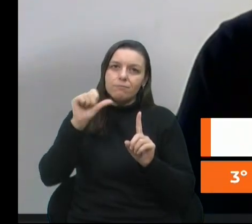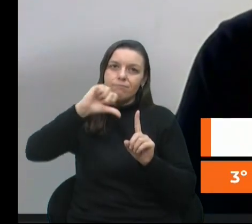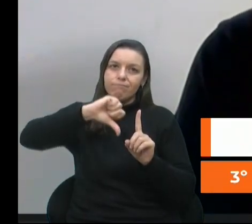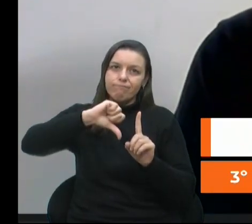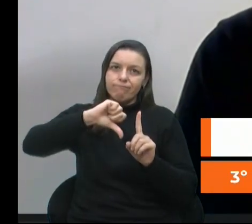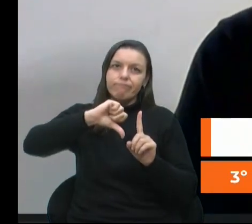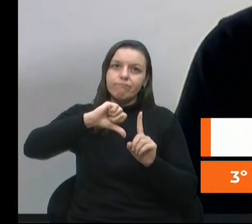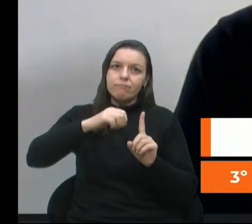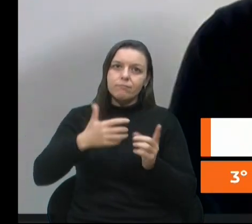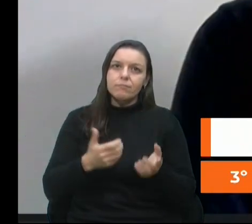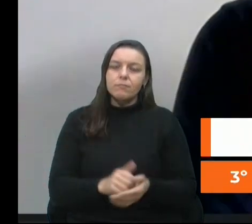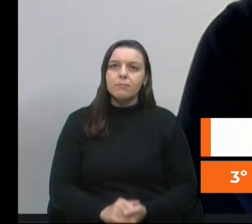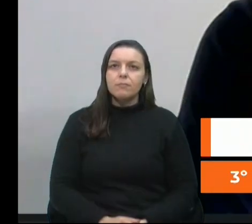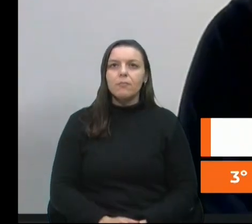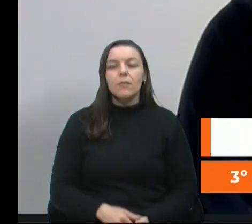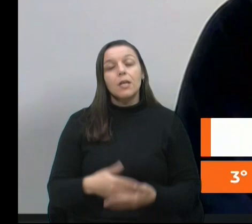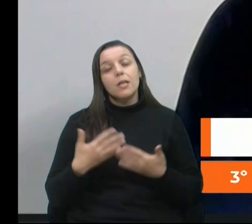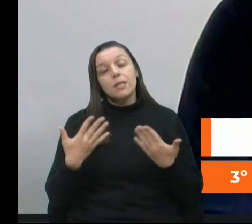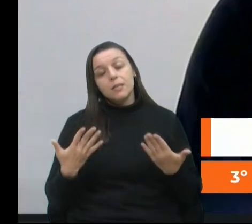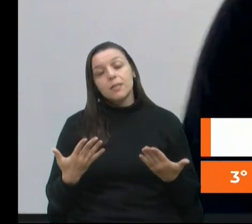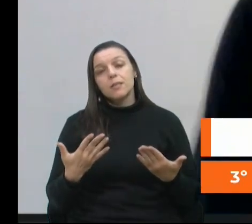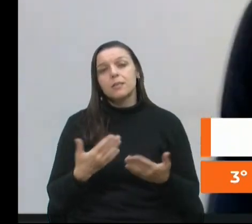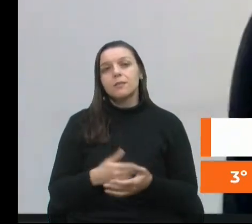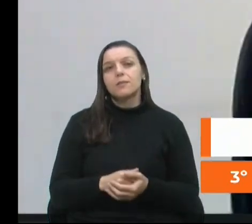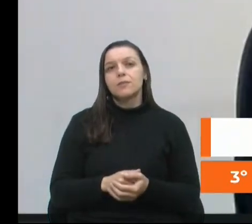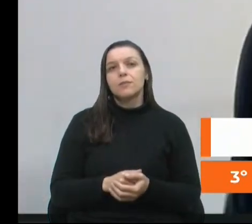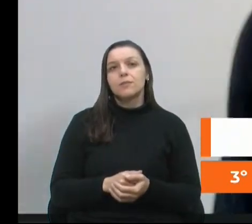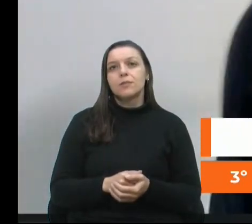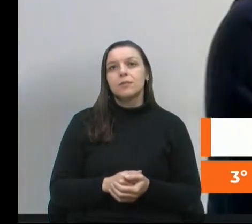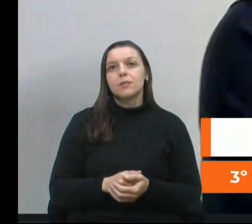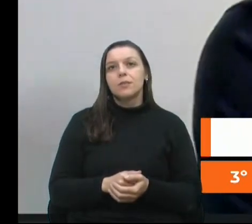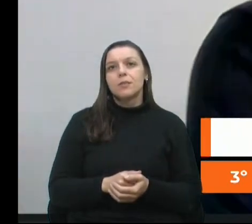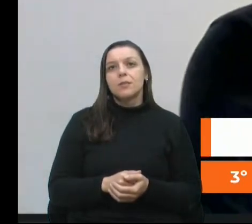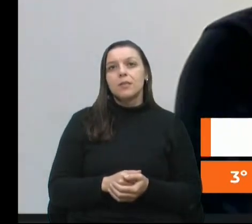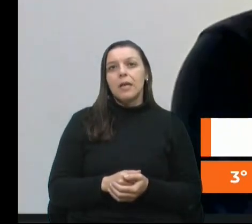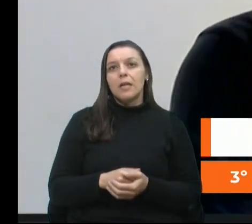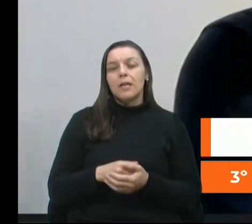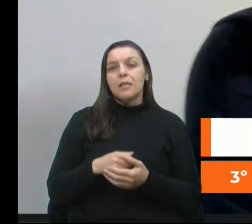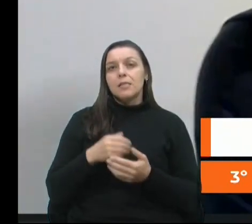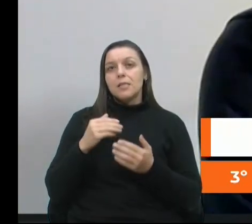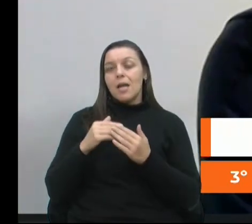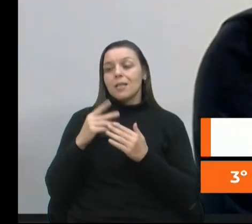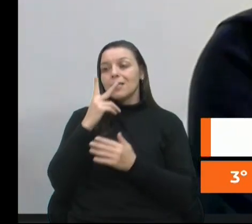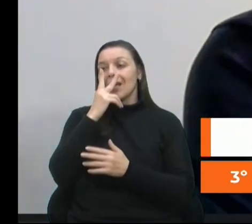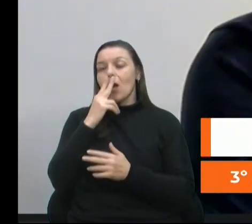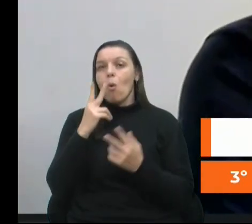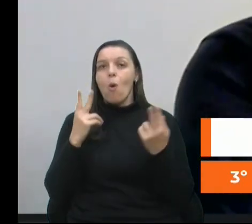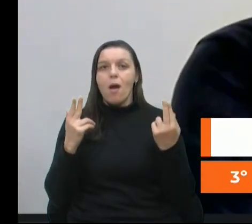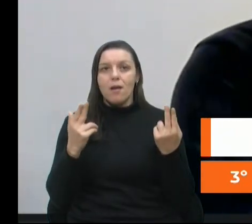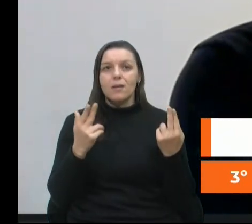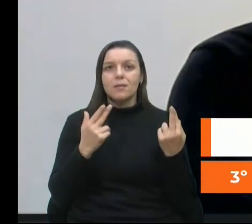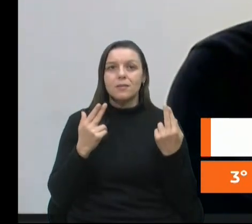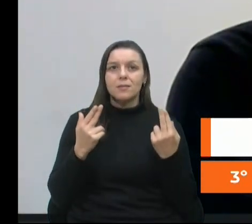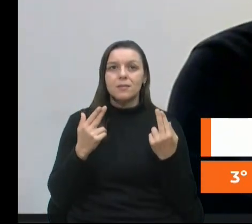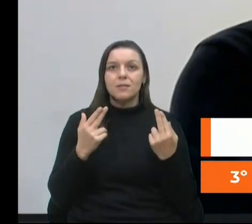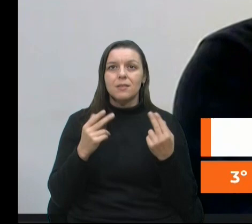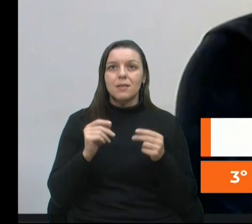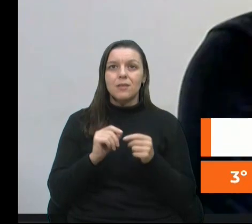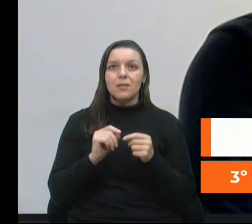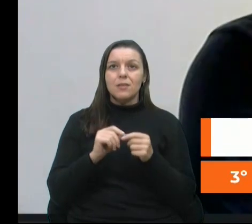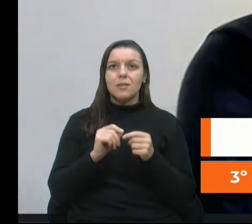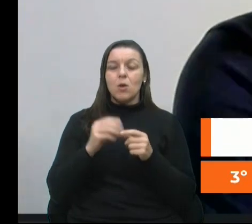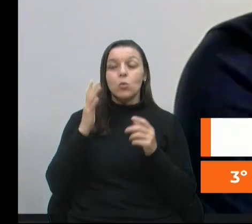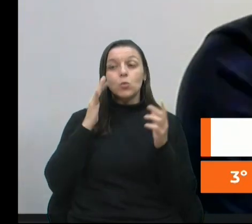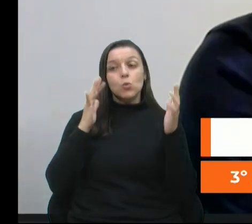negativa. Então, estar entre pares é a realização